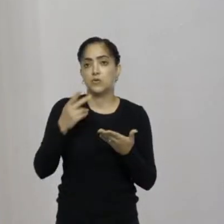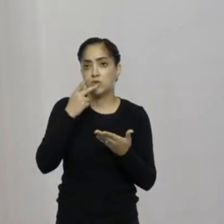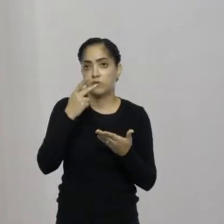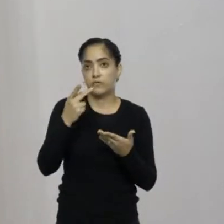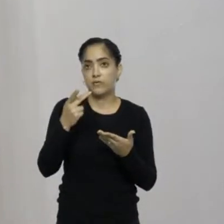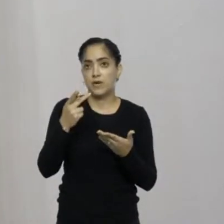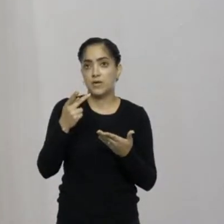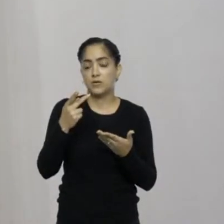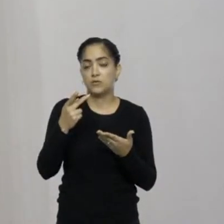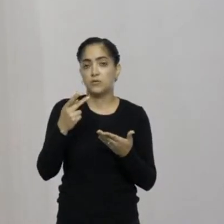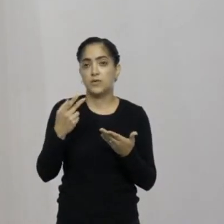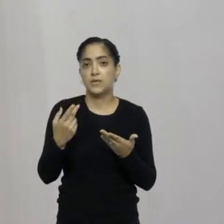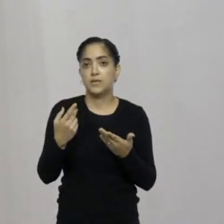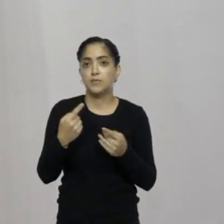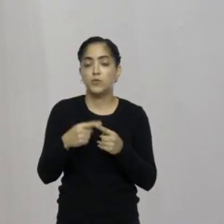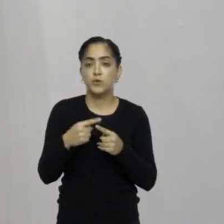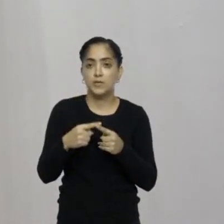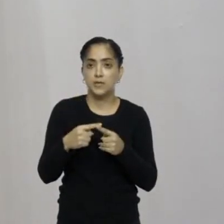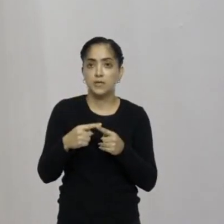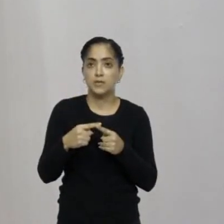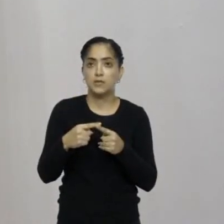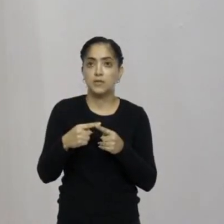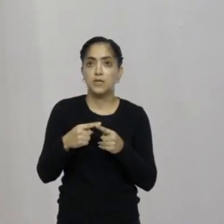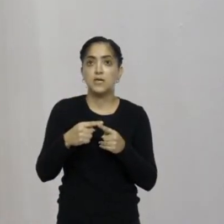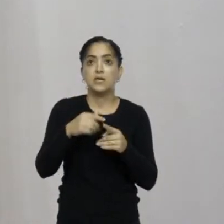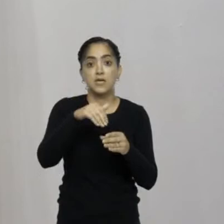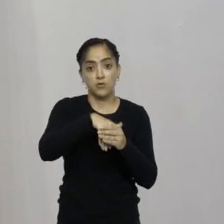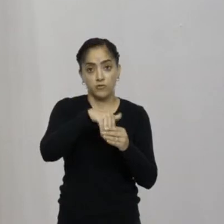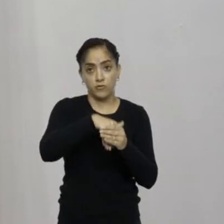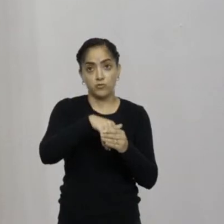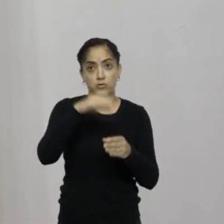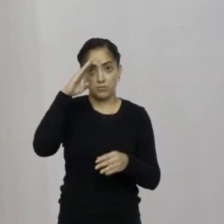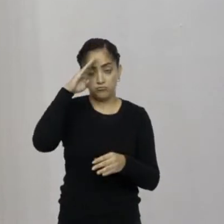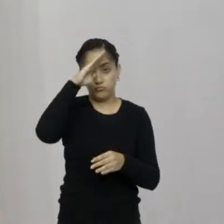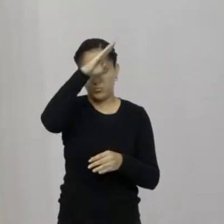eu falo porque votei no Bolsonaro.